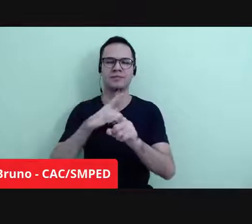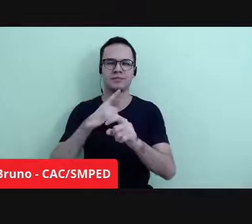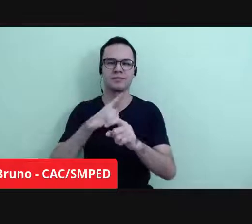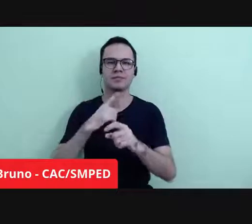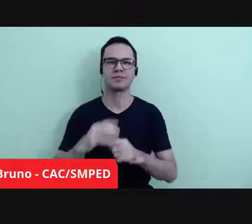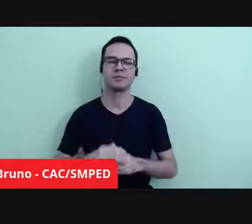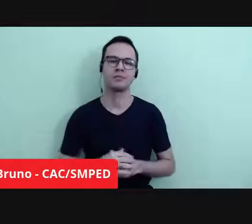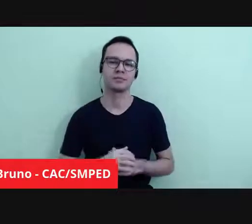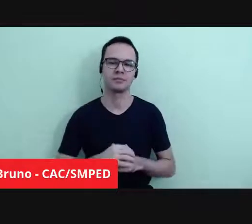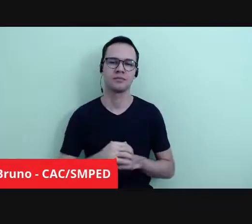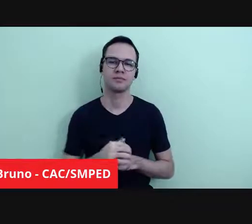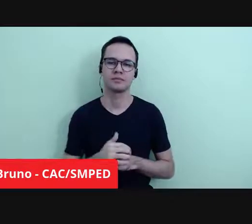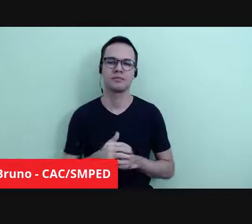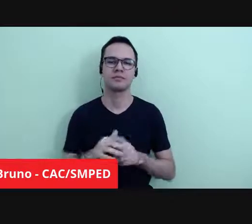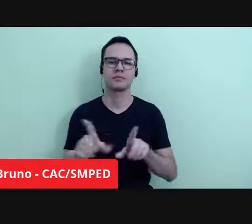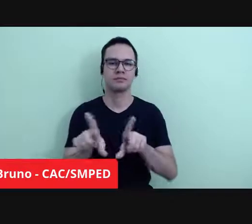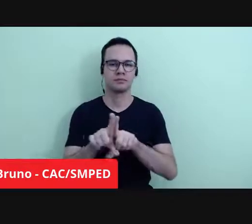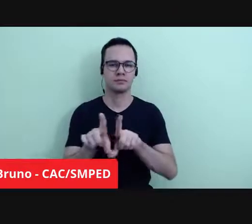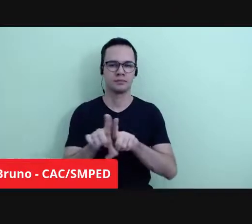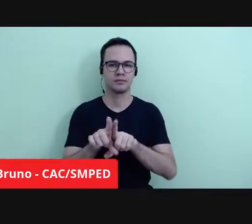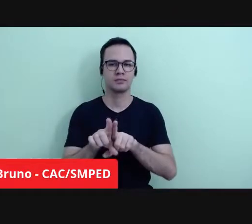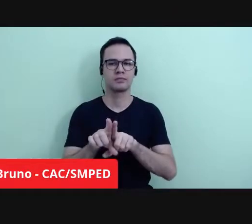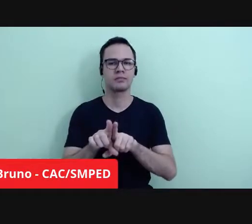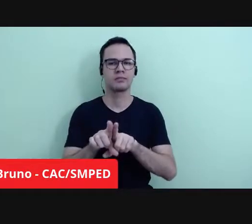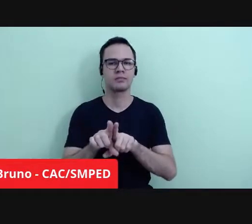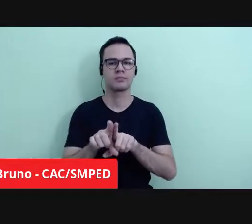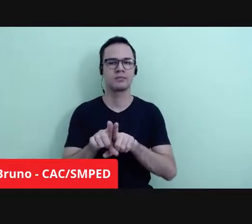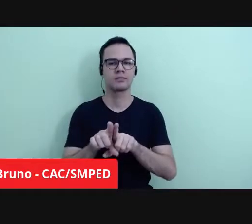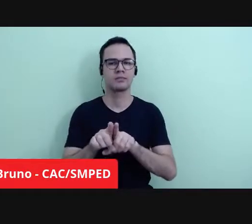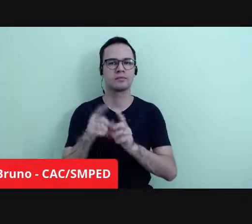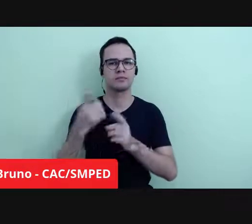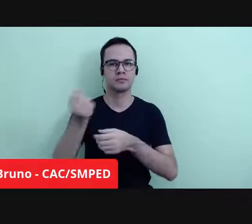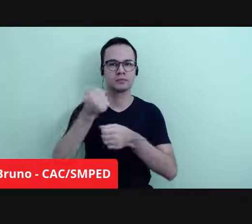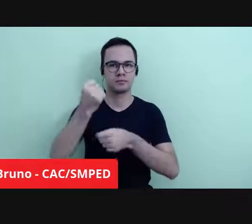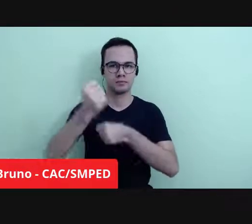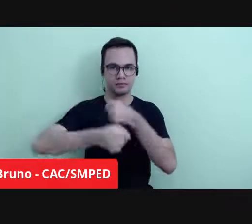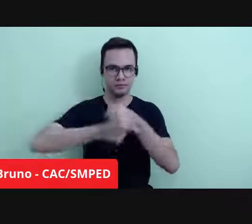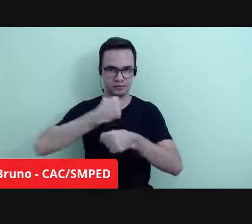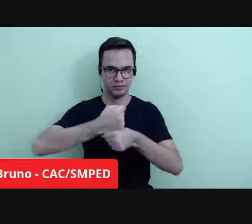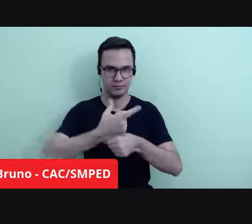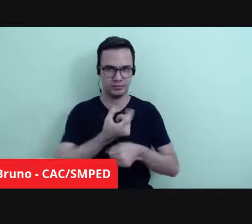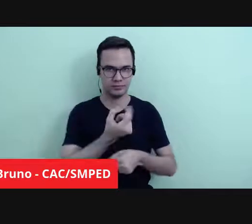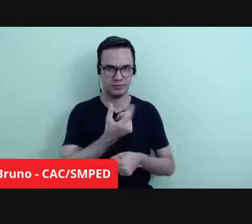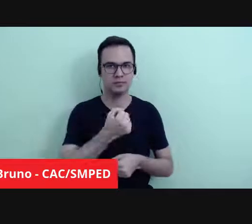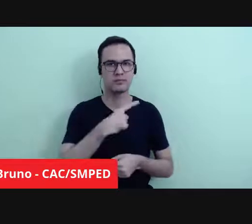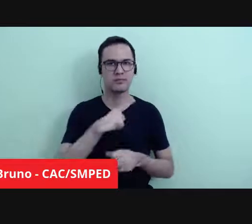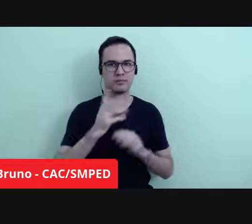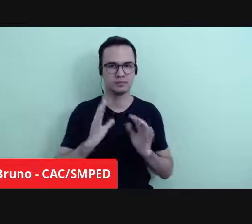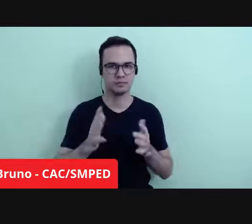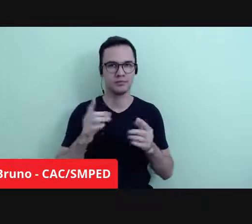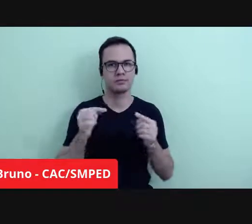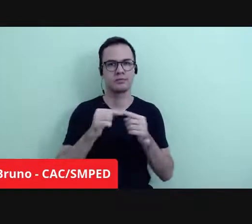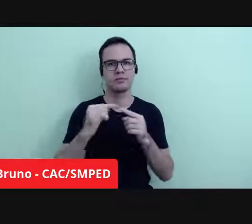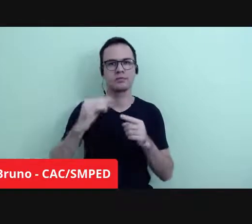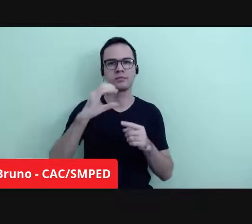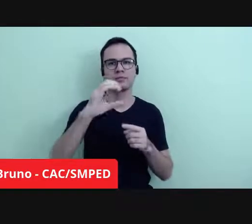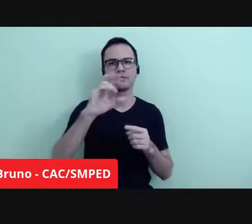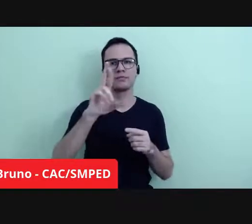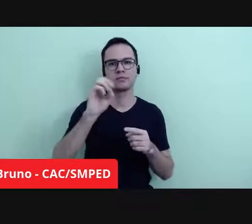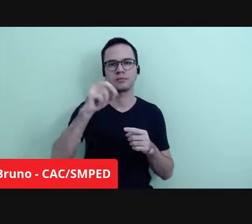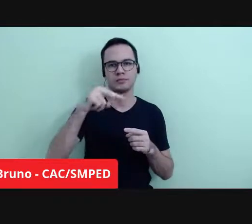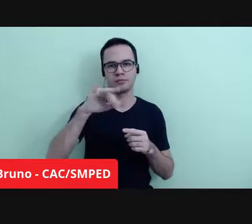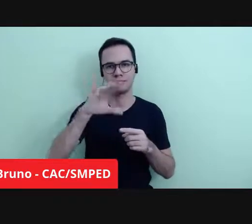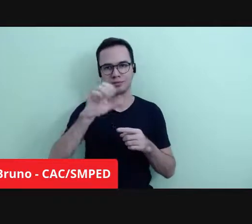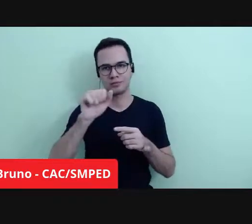digital e também a versão de 2020, a edição de 2020, que em formato de crônicas, numa pegada